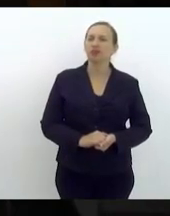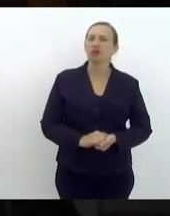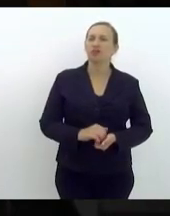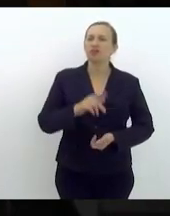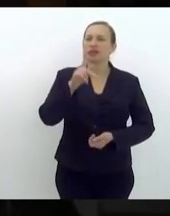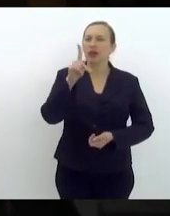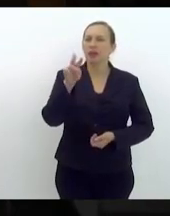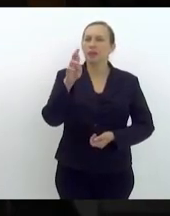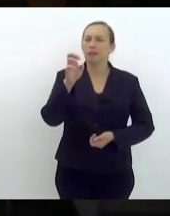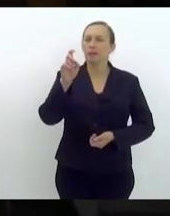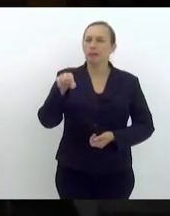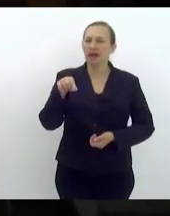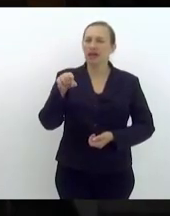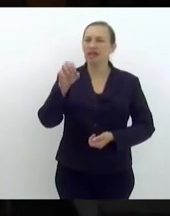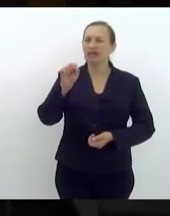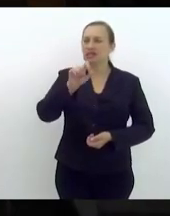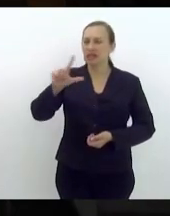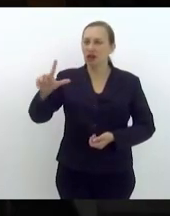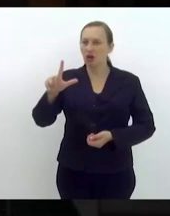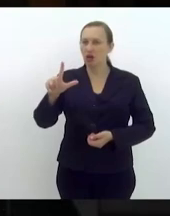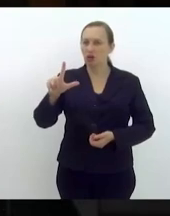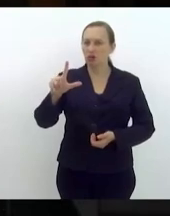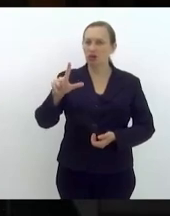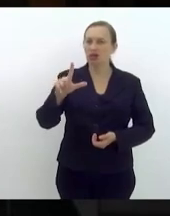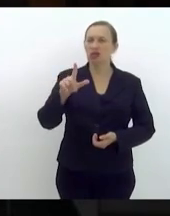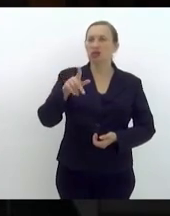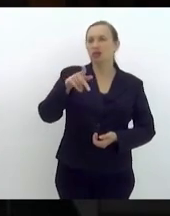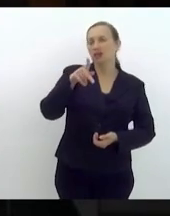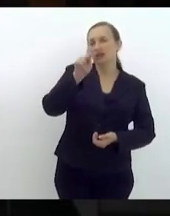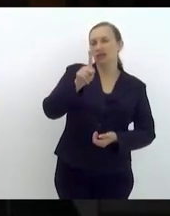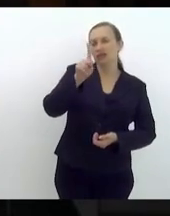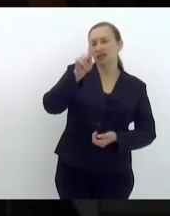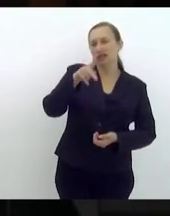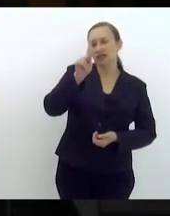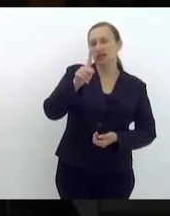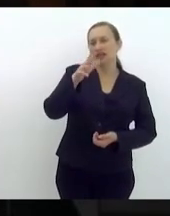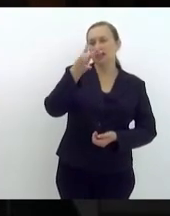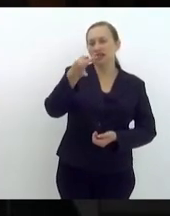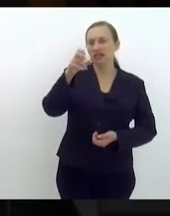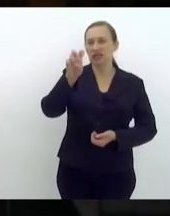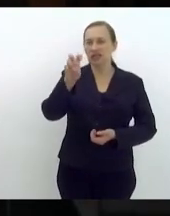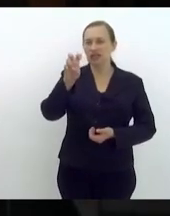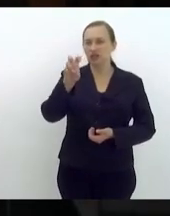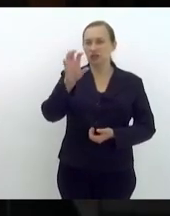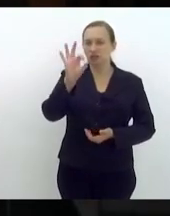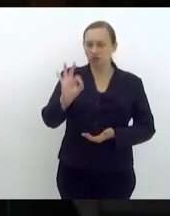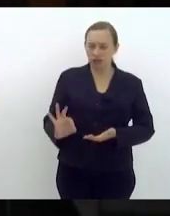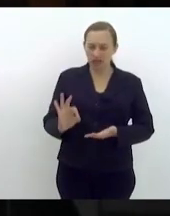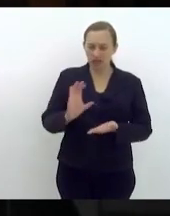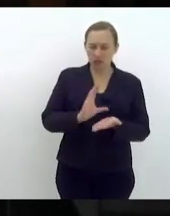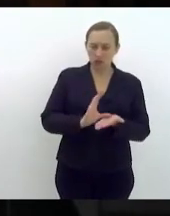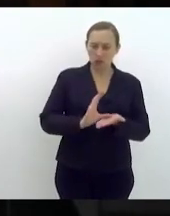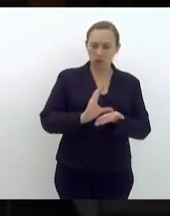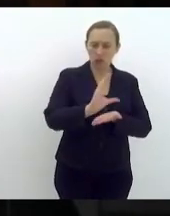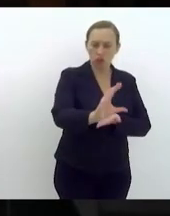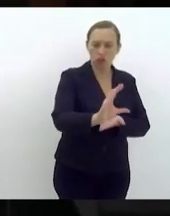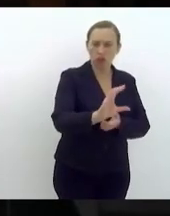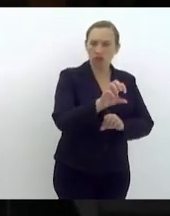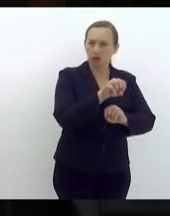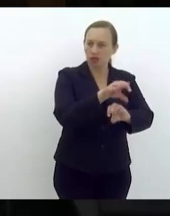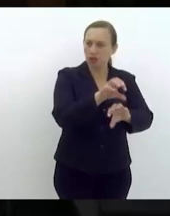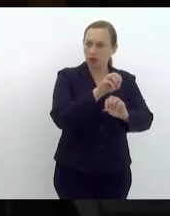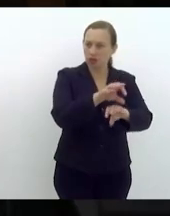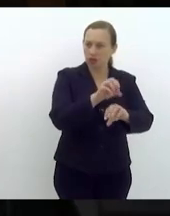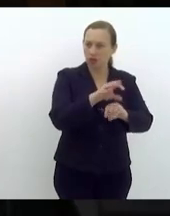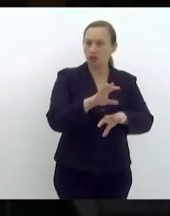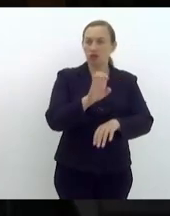tem que ter 75% dos royalties destinados à educação aliás legislação que o